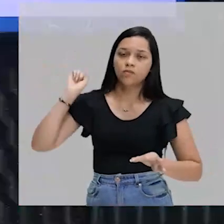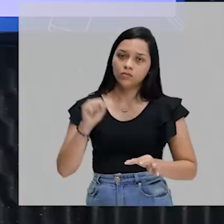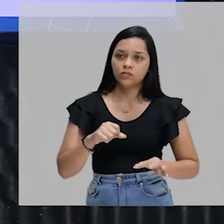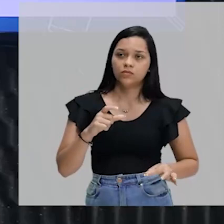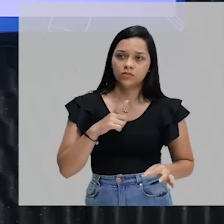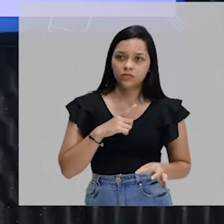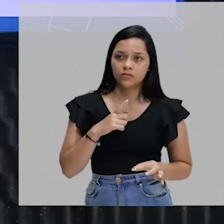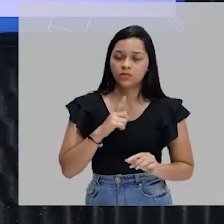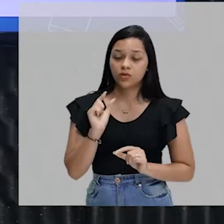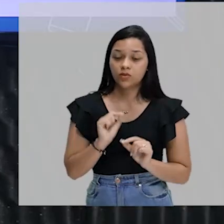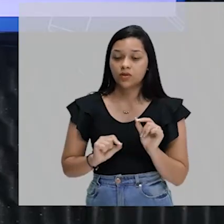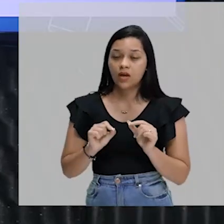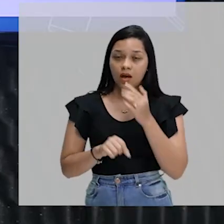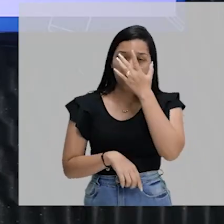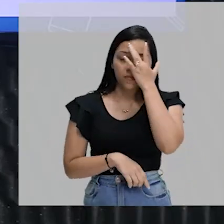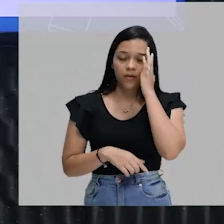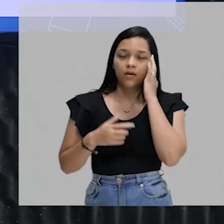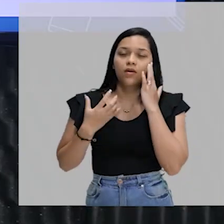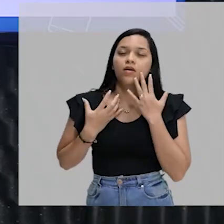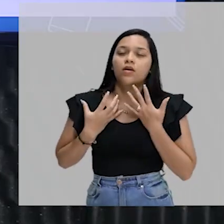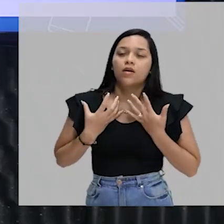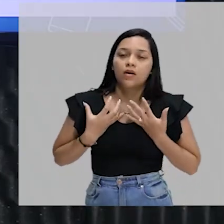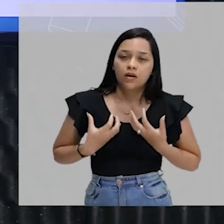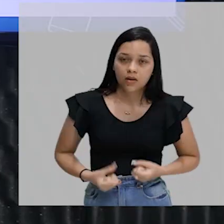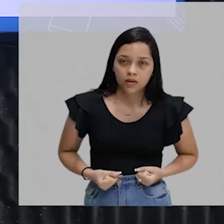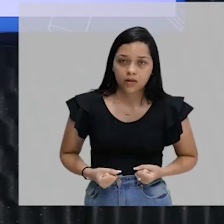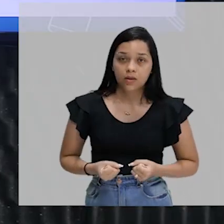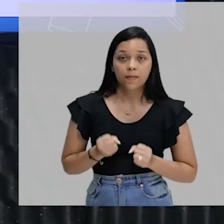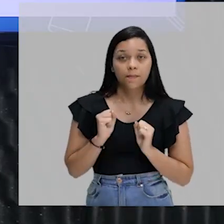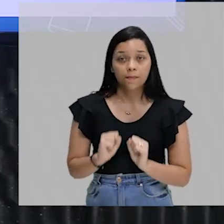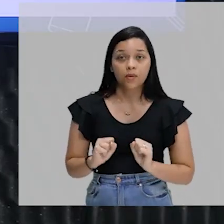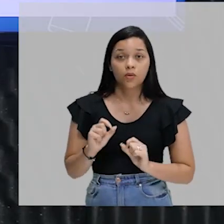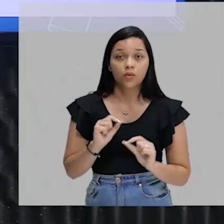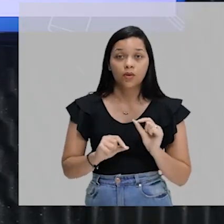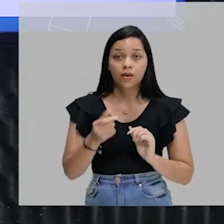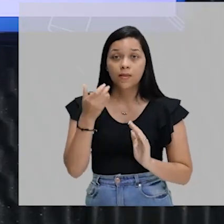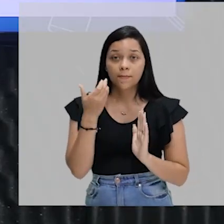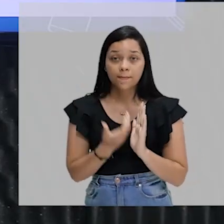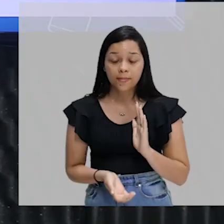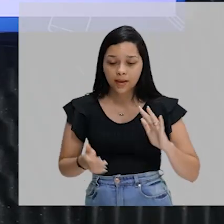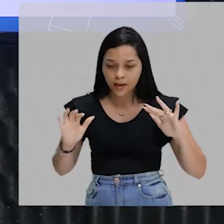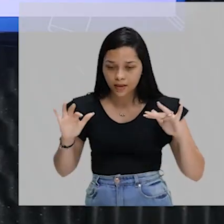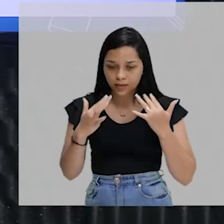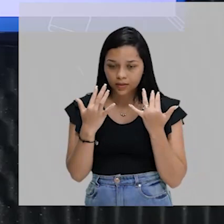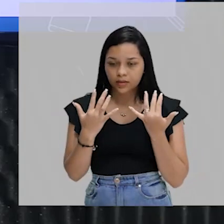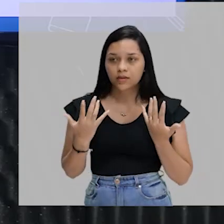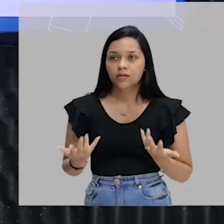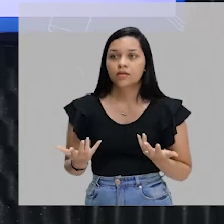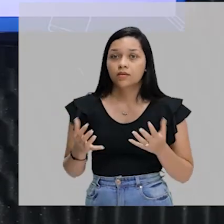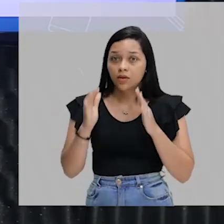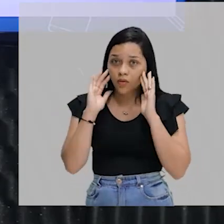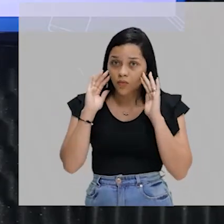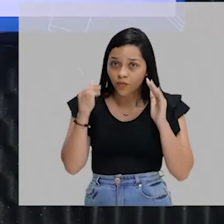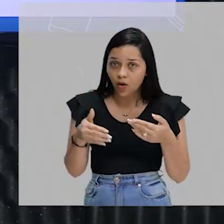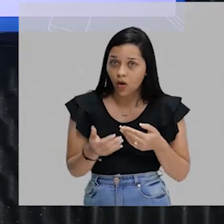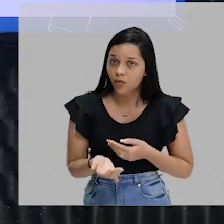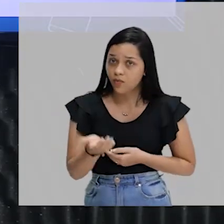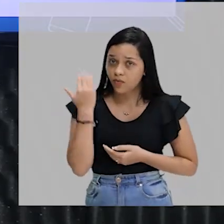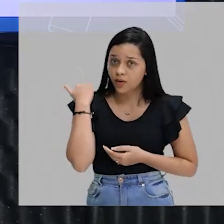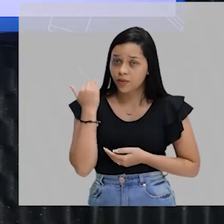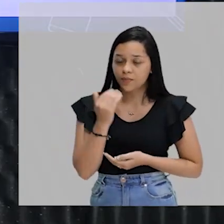a fazer com que a pessoa canse, para que a pessoa perca a sua atenção. Então, mantenha o foco. Vamos